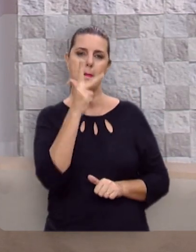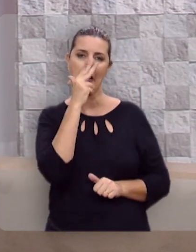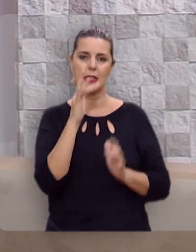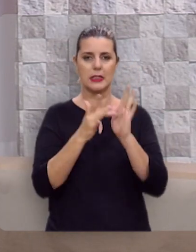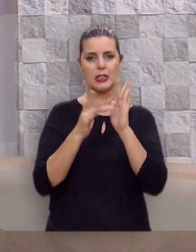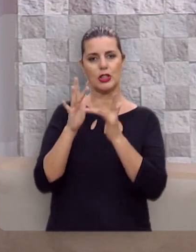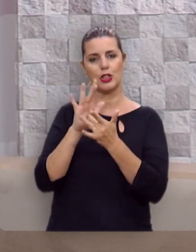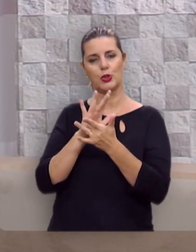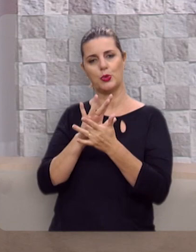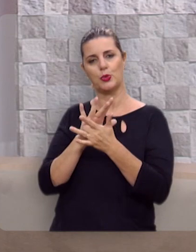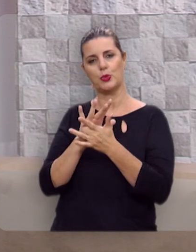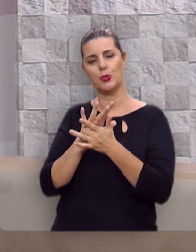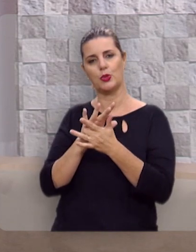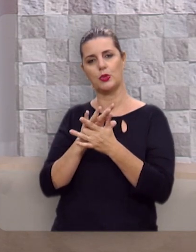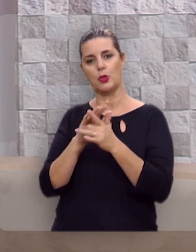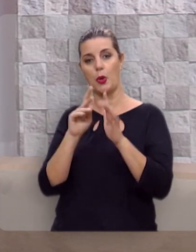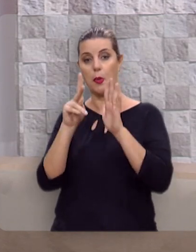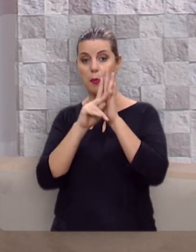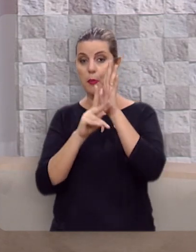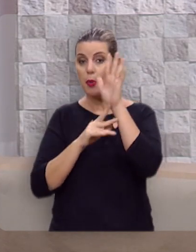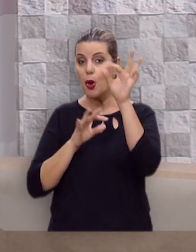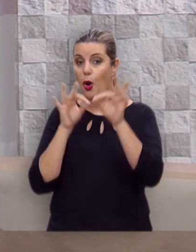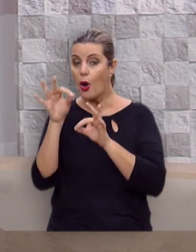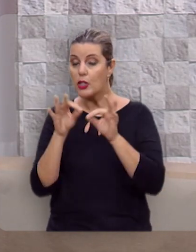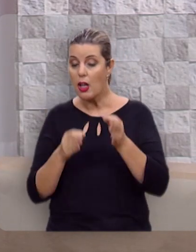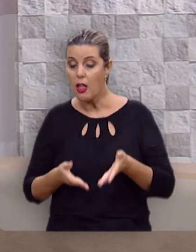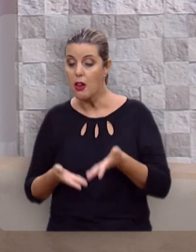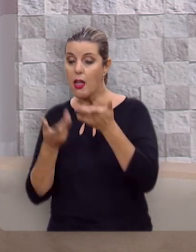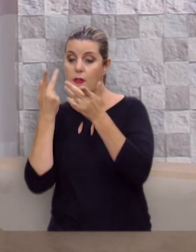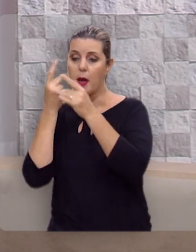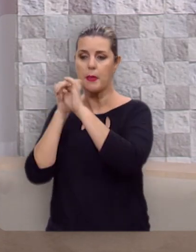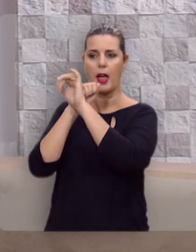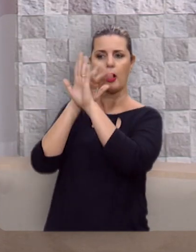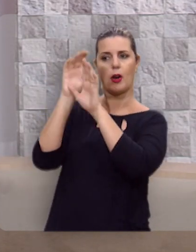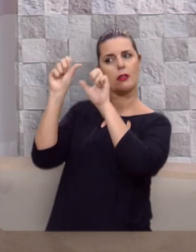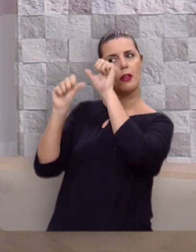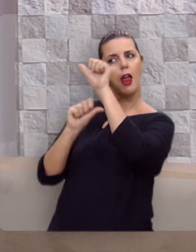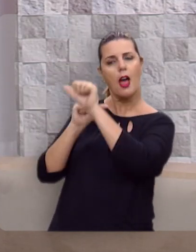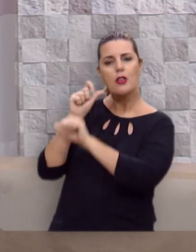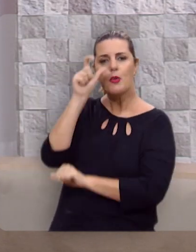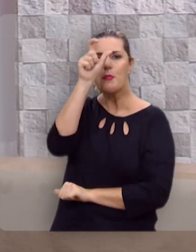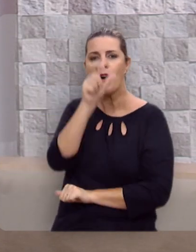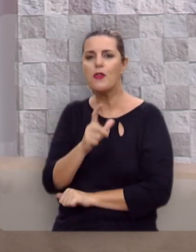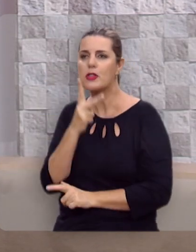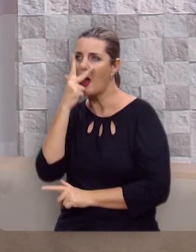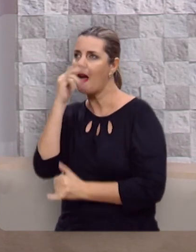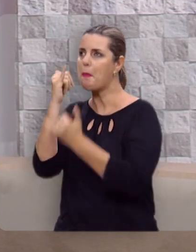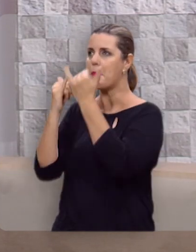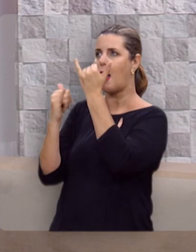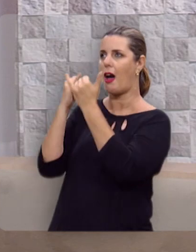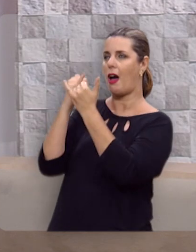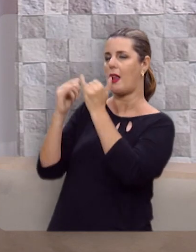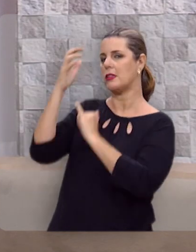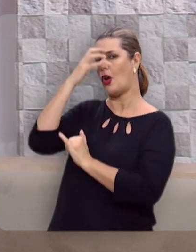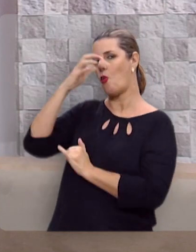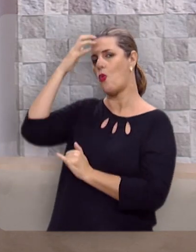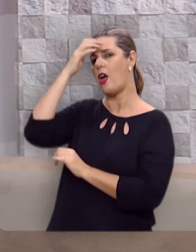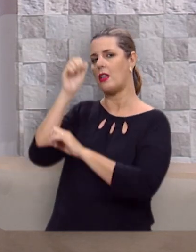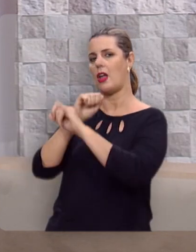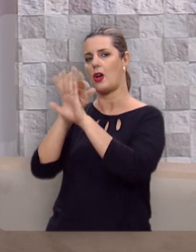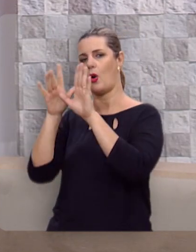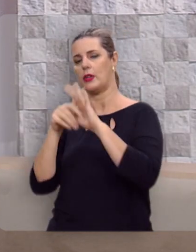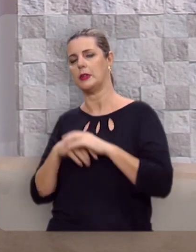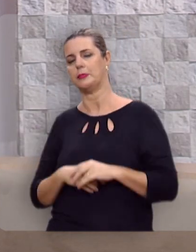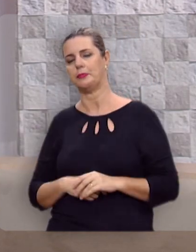numa pessoa parecida com Jesus. O projeto de Deus não é apenas levar você para a glória, mas é transformar você à imagem do Rei